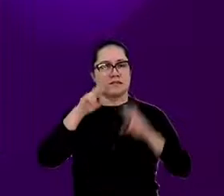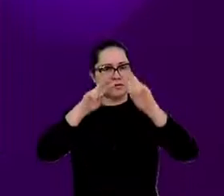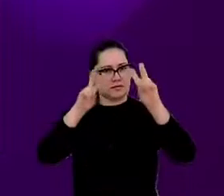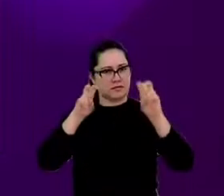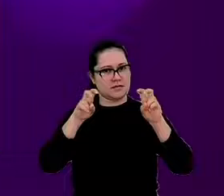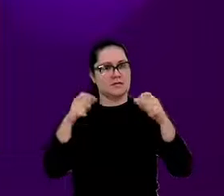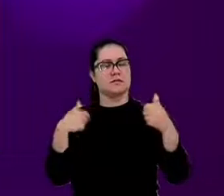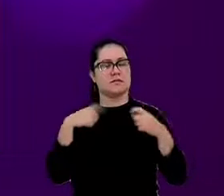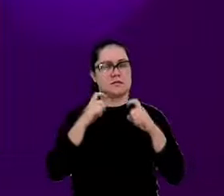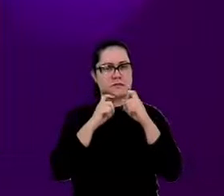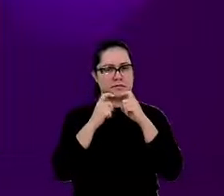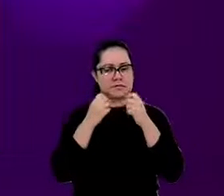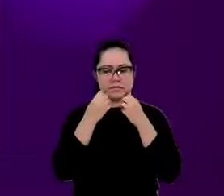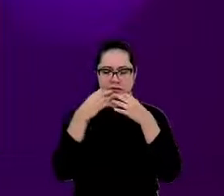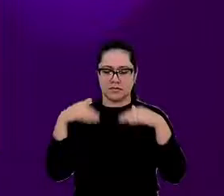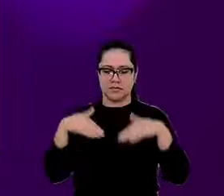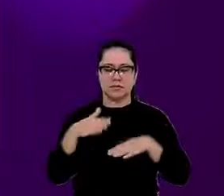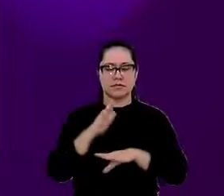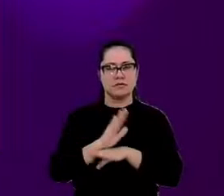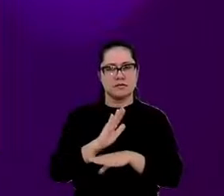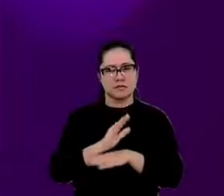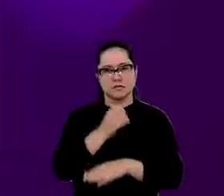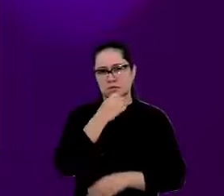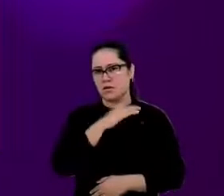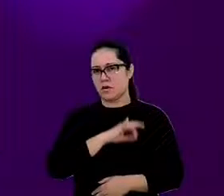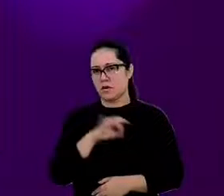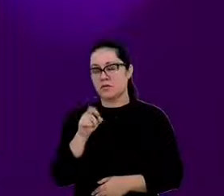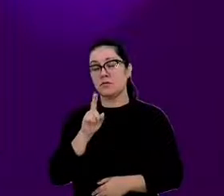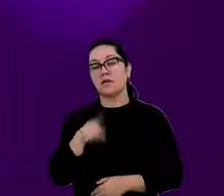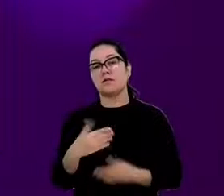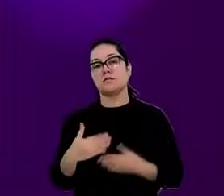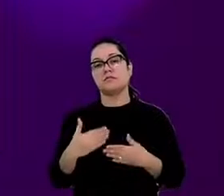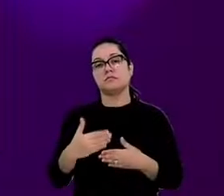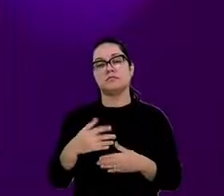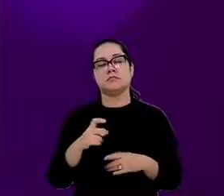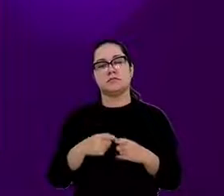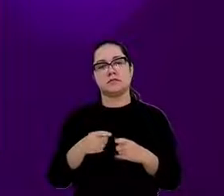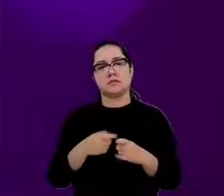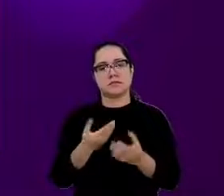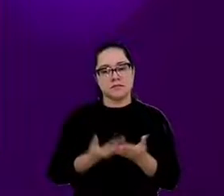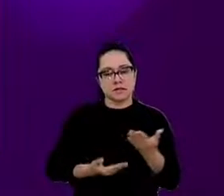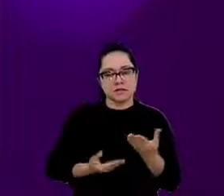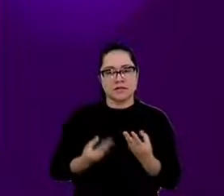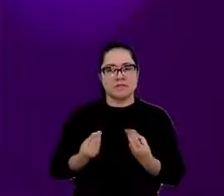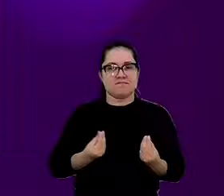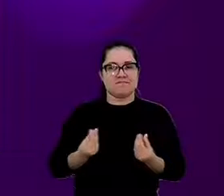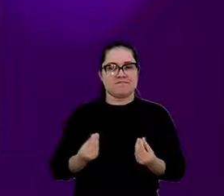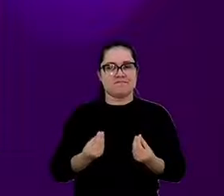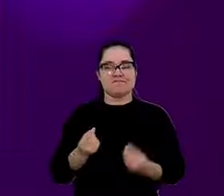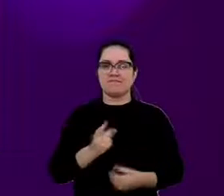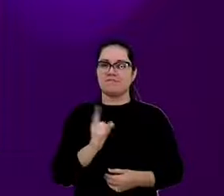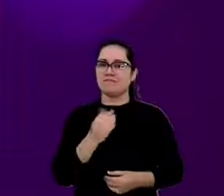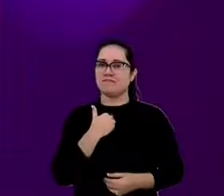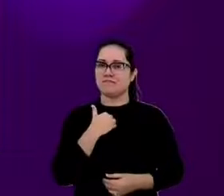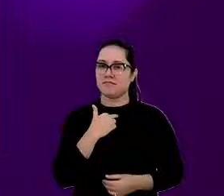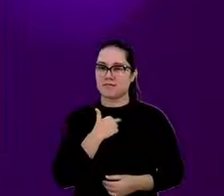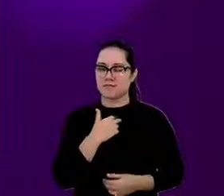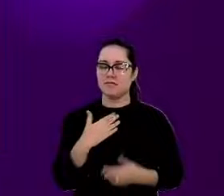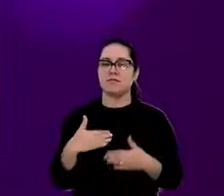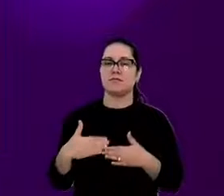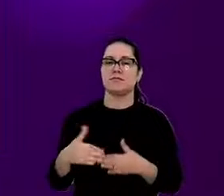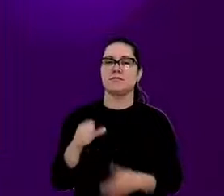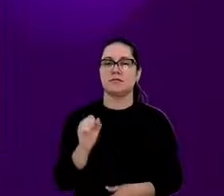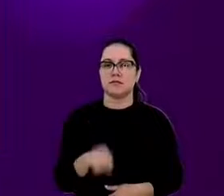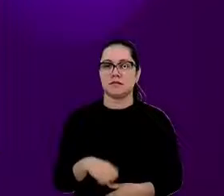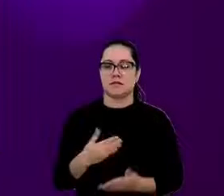gente discutiu agora nesse fim de tarde, que seria avançar a medicina sem perder a essência. A gente precisa, de fato, avançar, não pode perder a